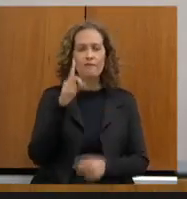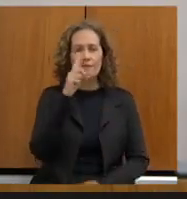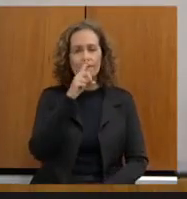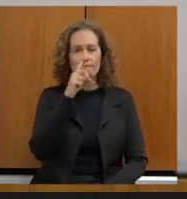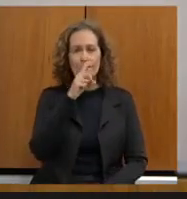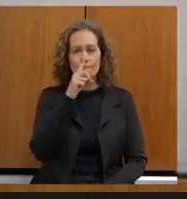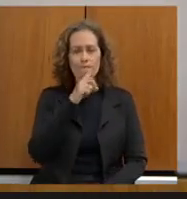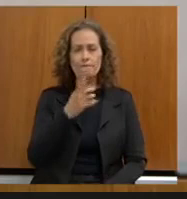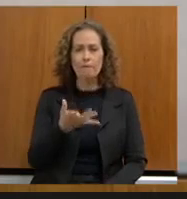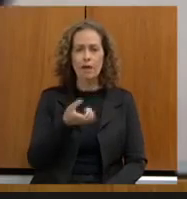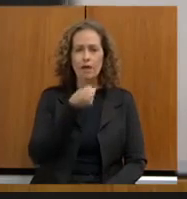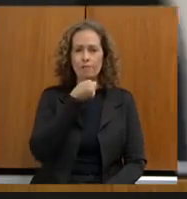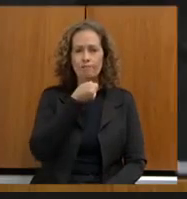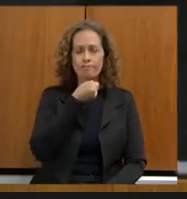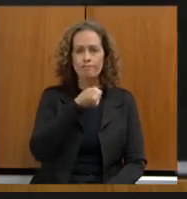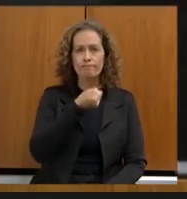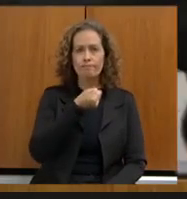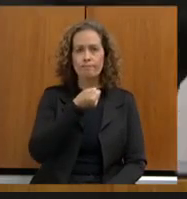transmissão